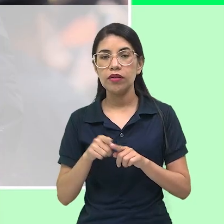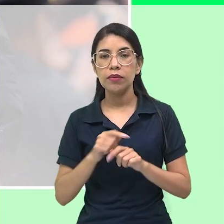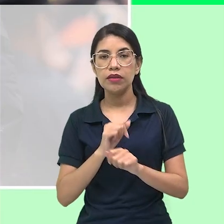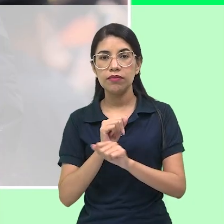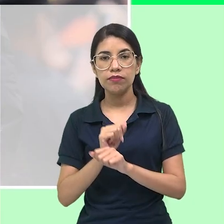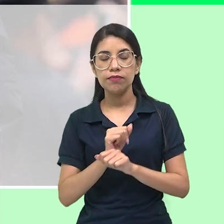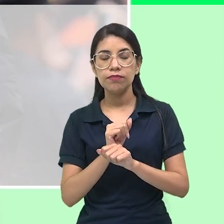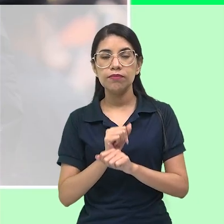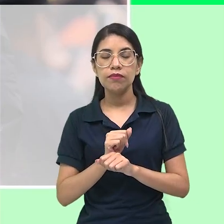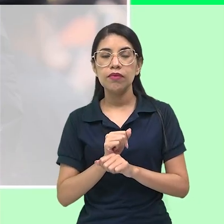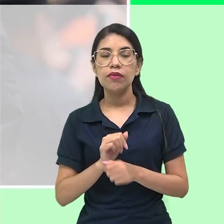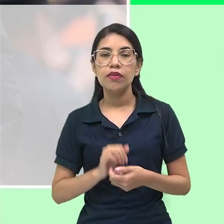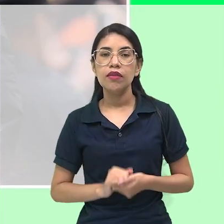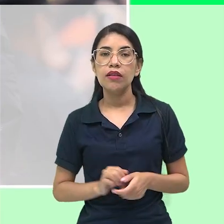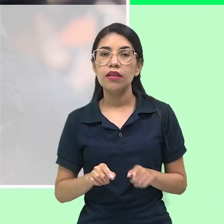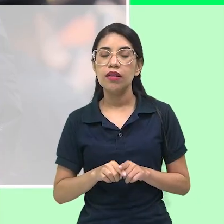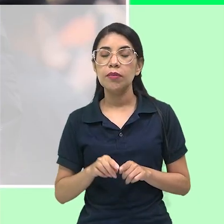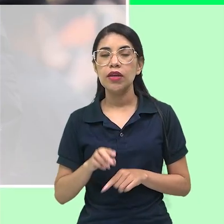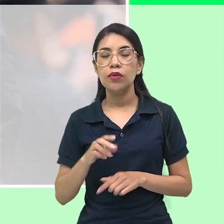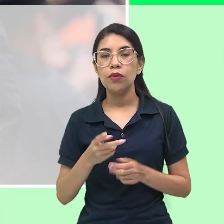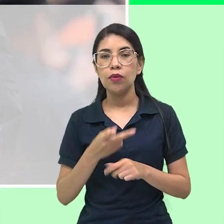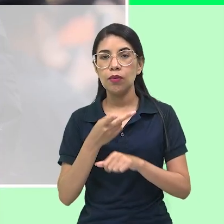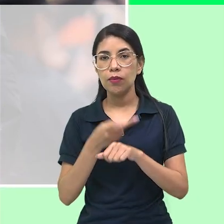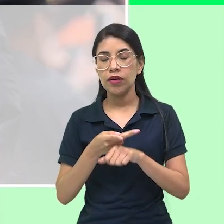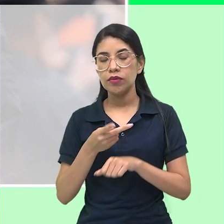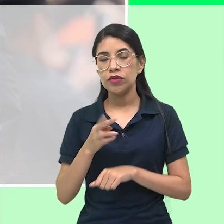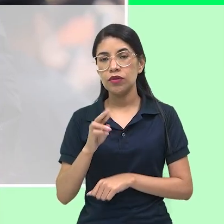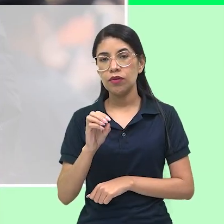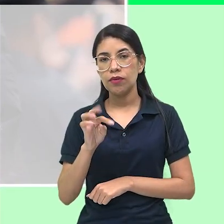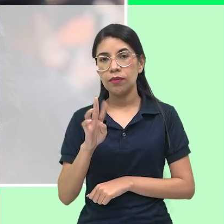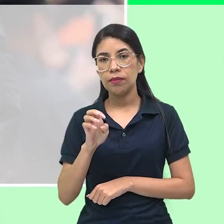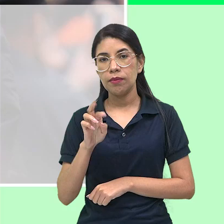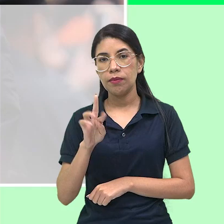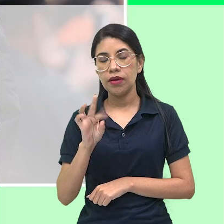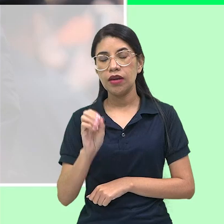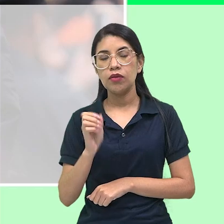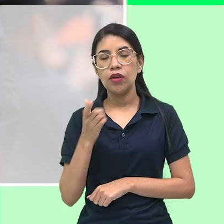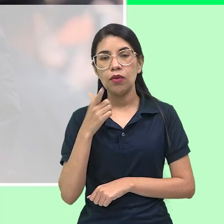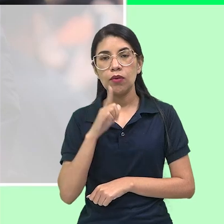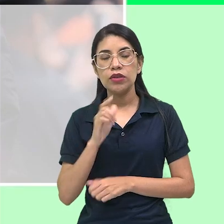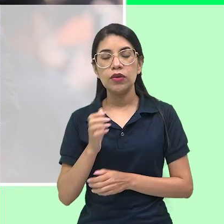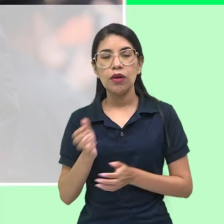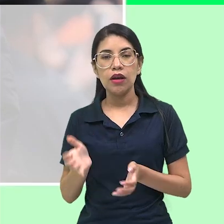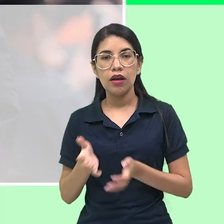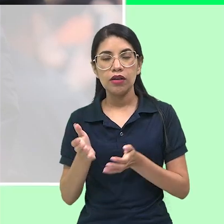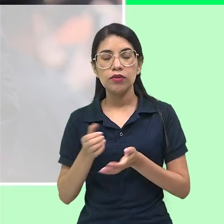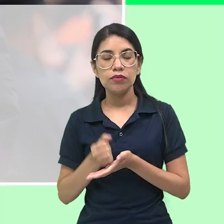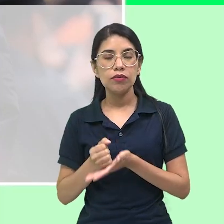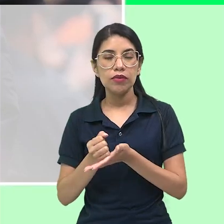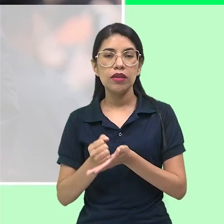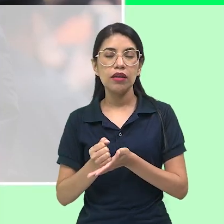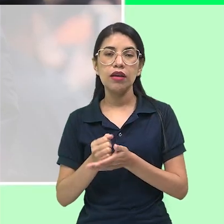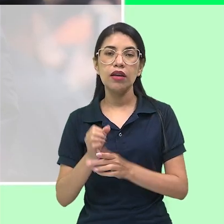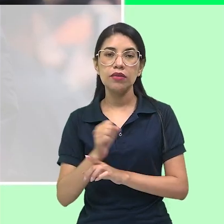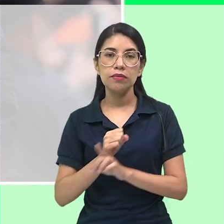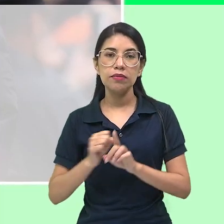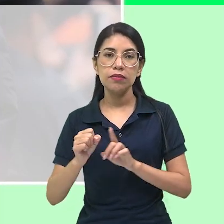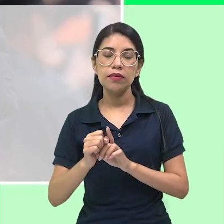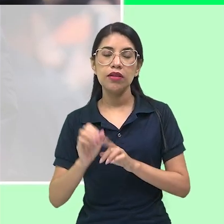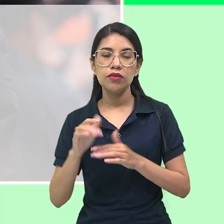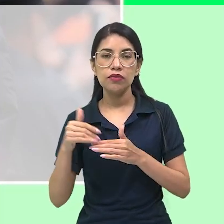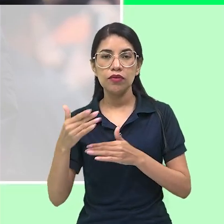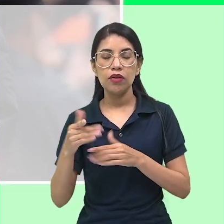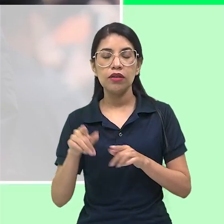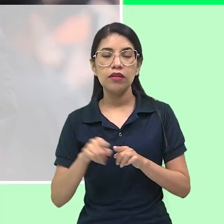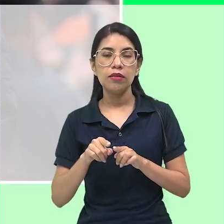posição, um prêmio Roberto Clemente, dado a quem mais contribui à sociedade fora do campo. Foi uma vez campeão